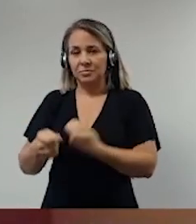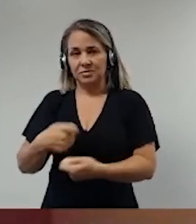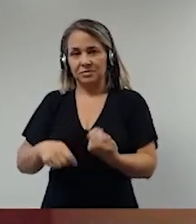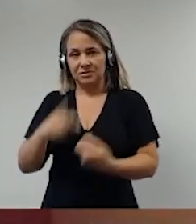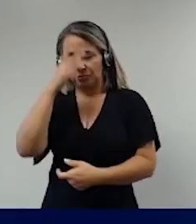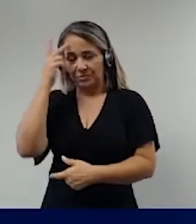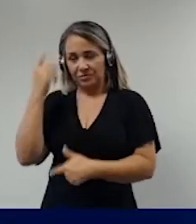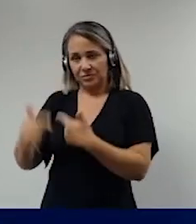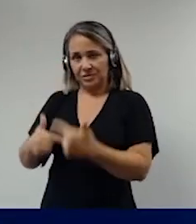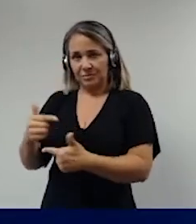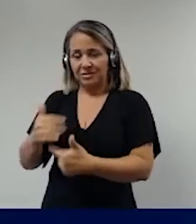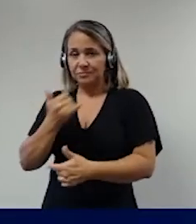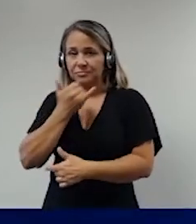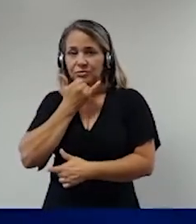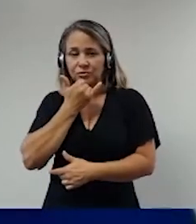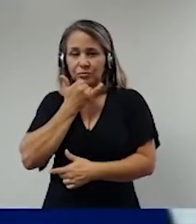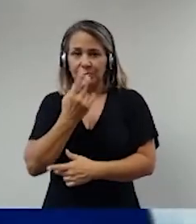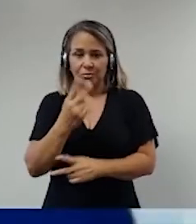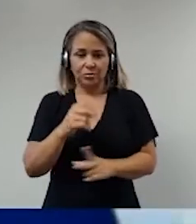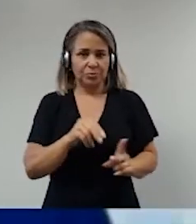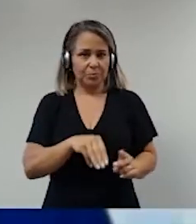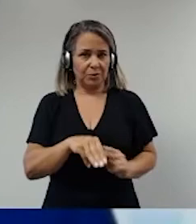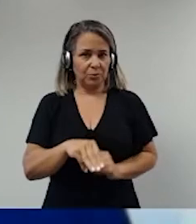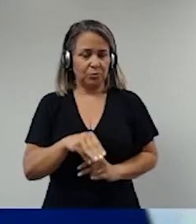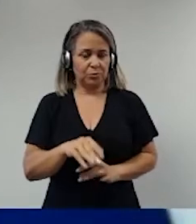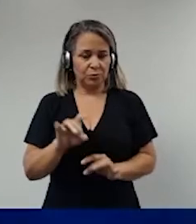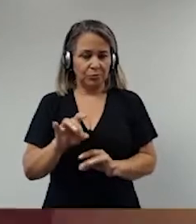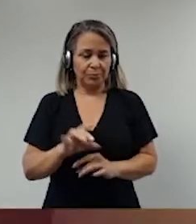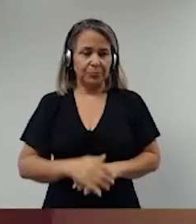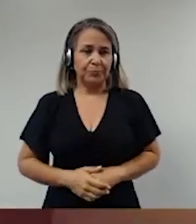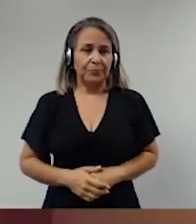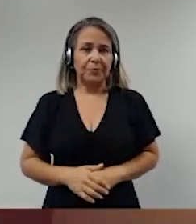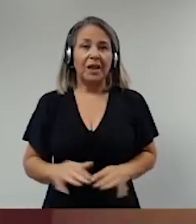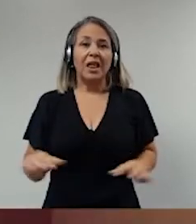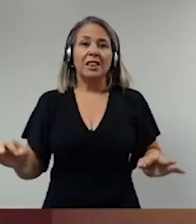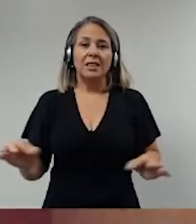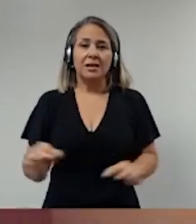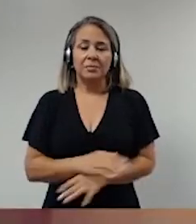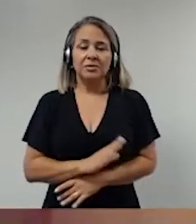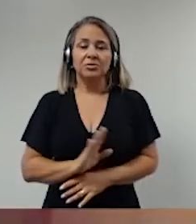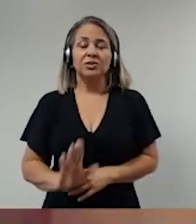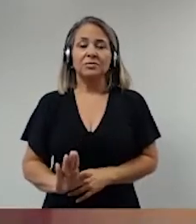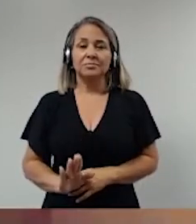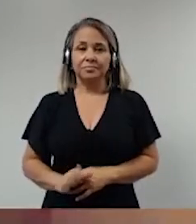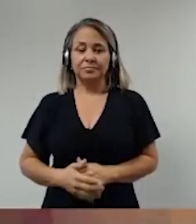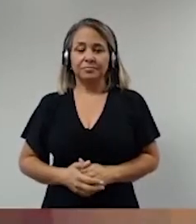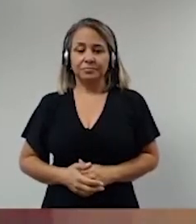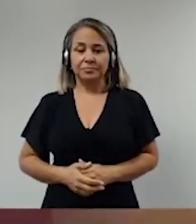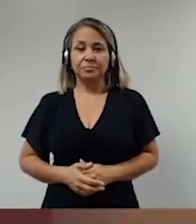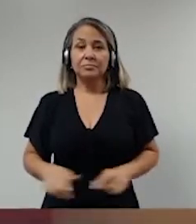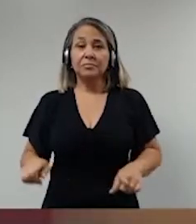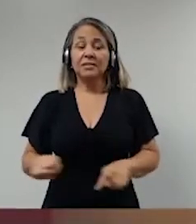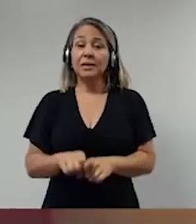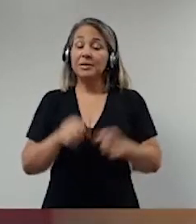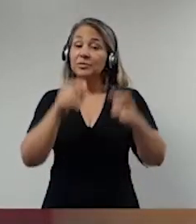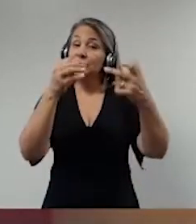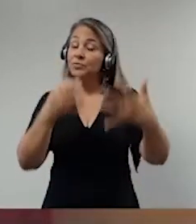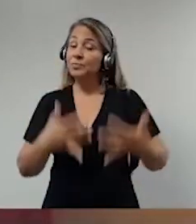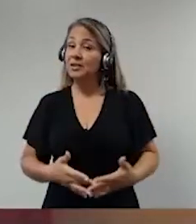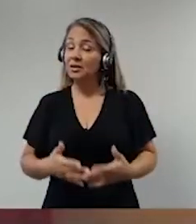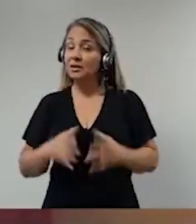trabalham. Professor Silvio, desculpe interromper, 2 minutos, viu? E aí termino. E eu estou falando também do ponto de